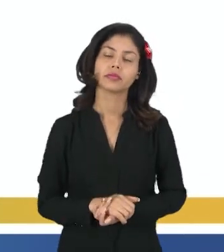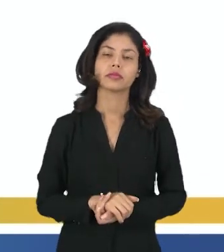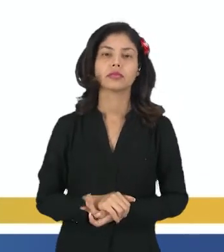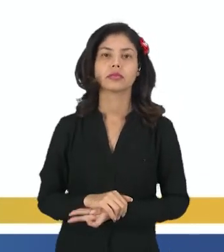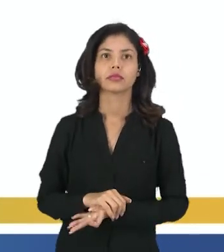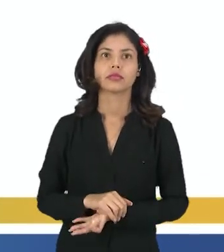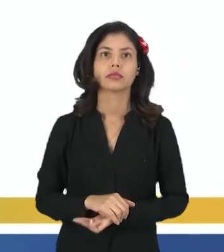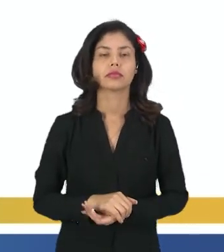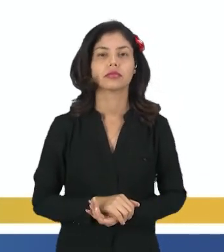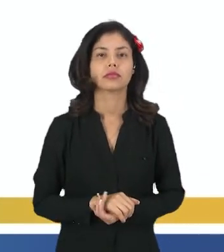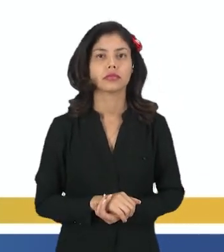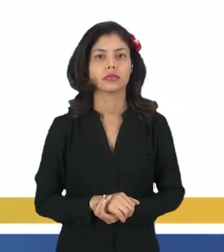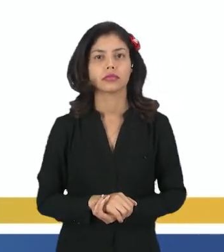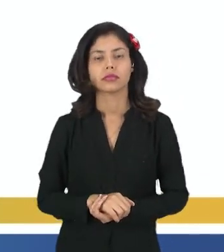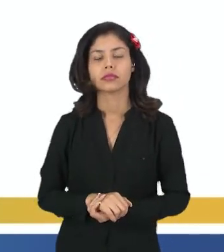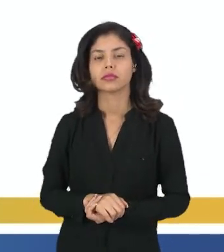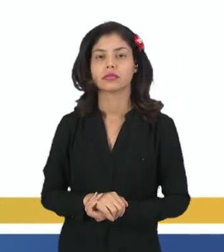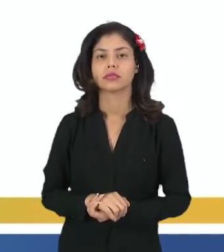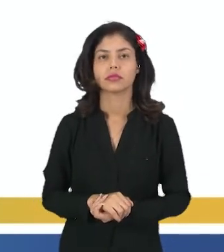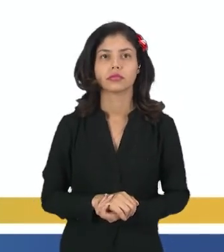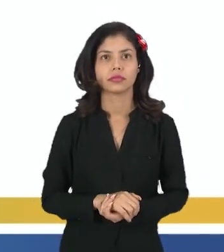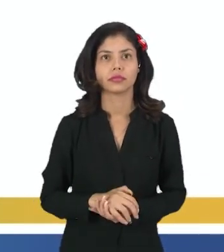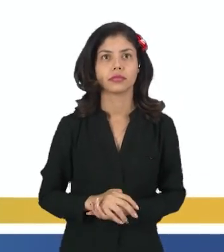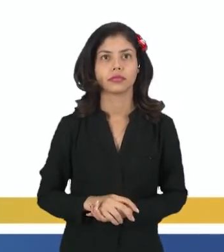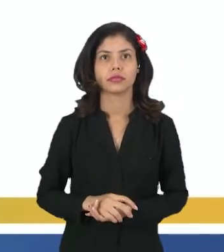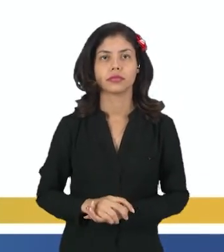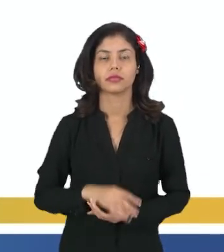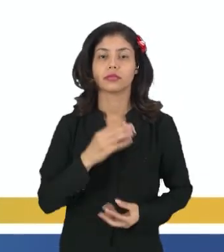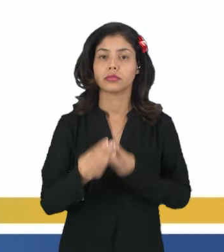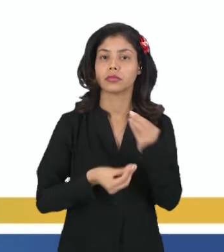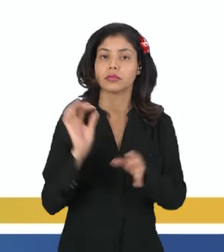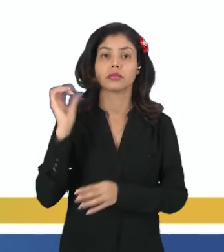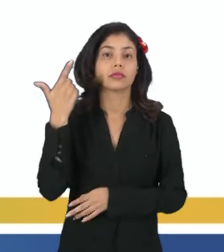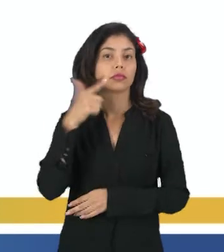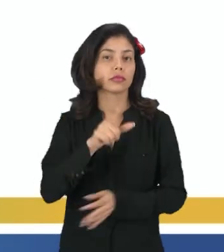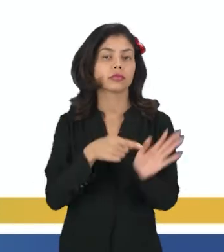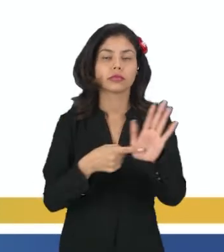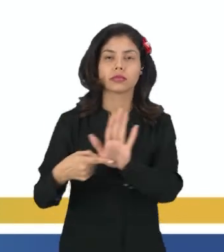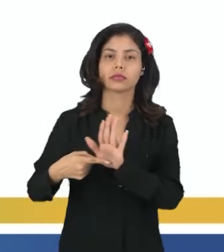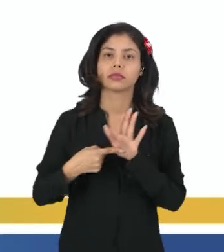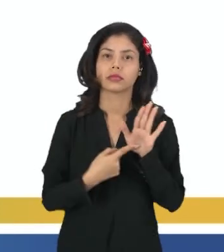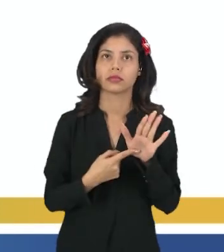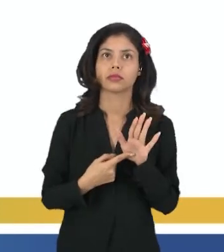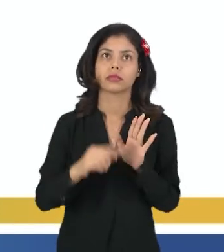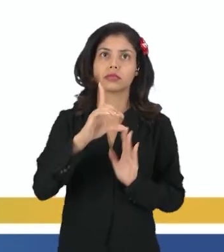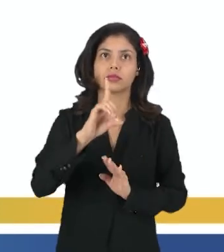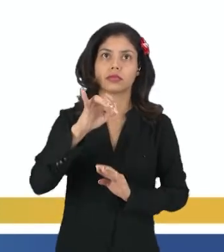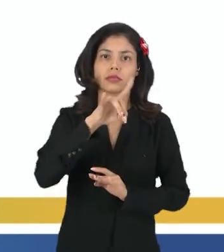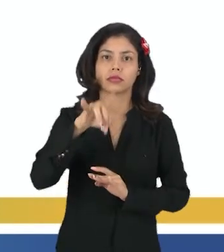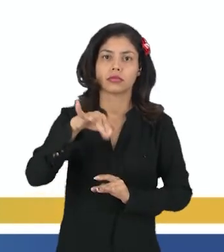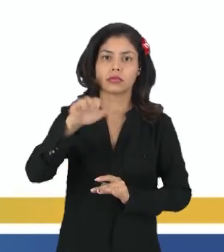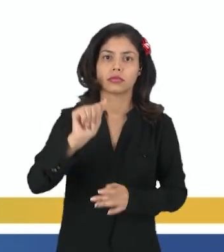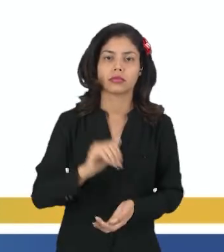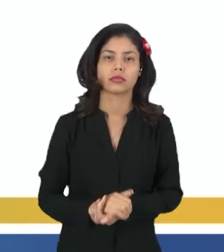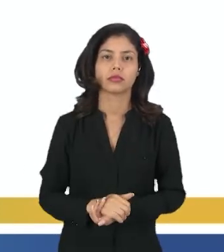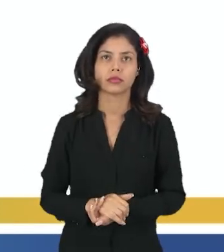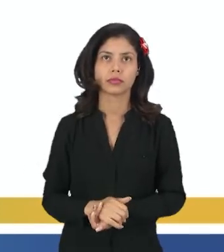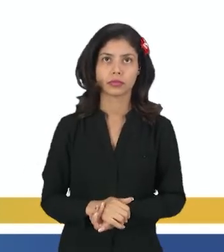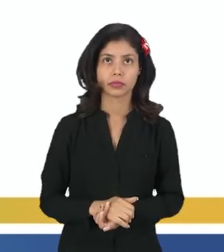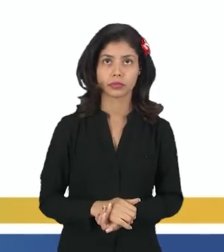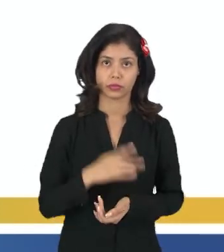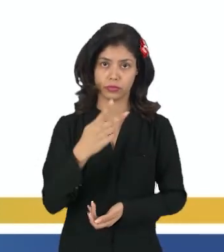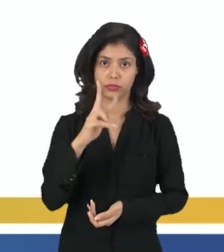repetir 21 32131 finitamente são as formas que a gente consegue representar uma dízima periódica